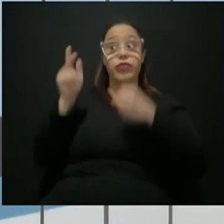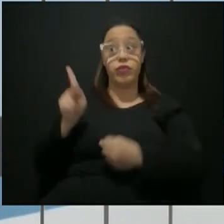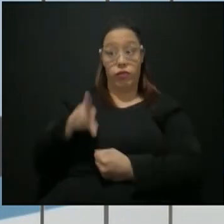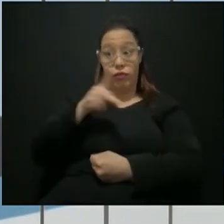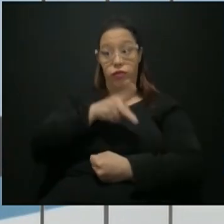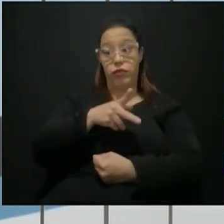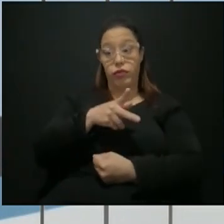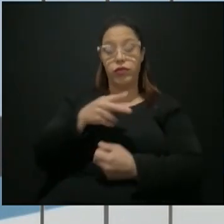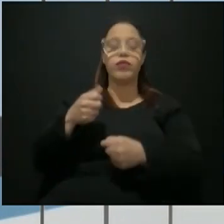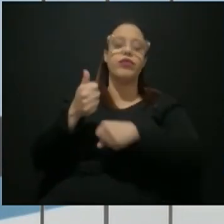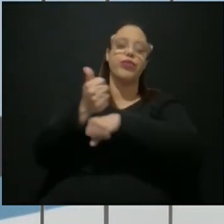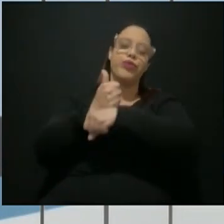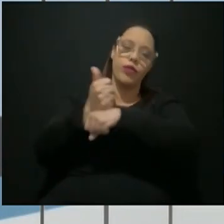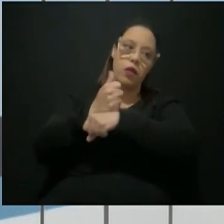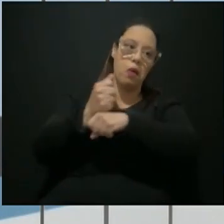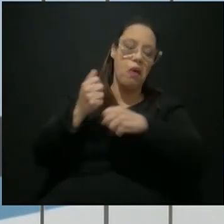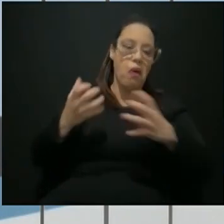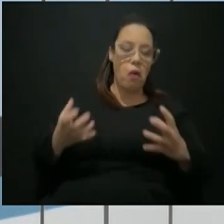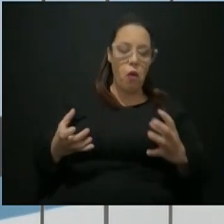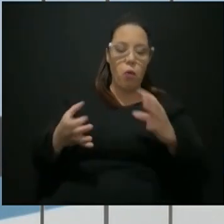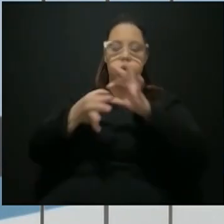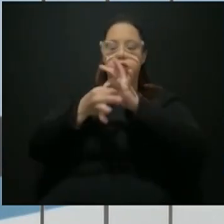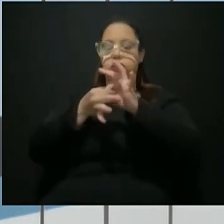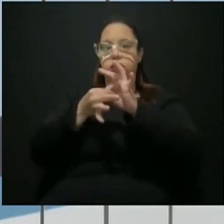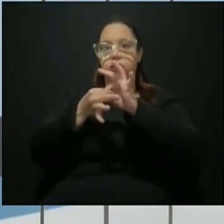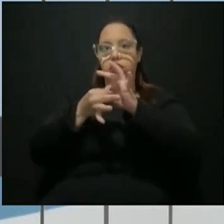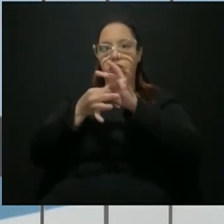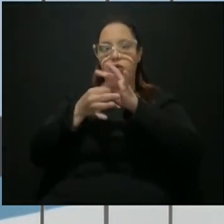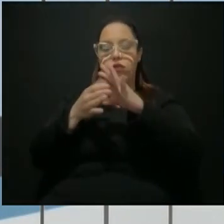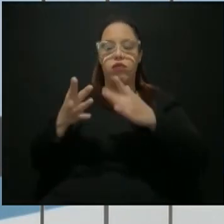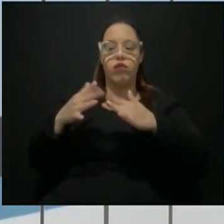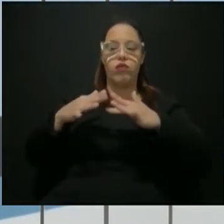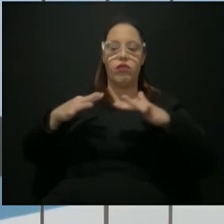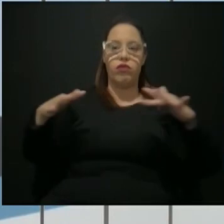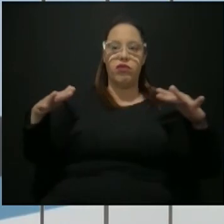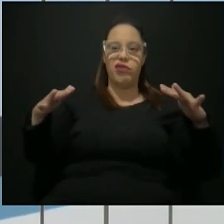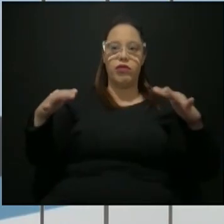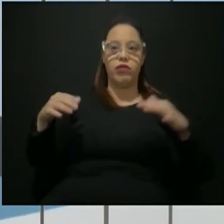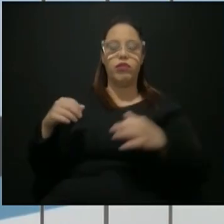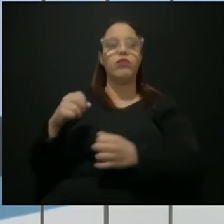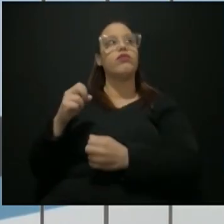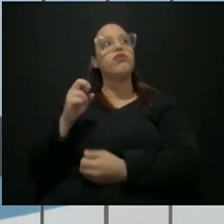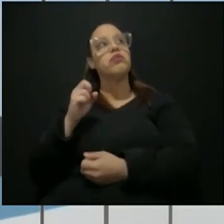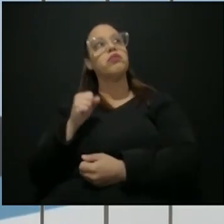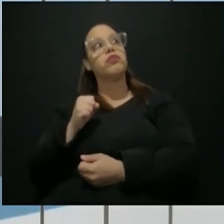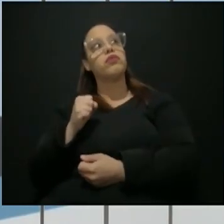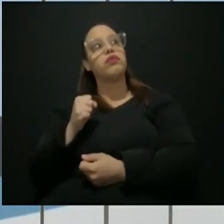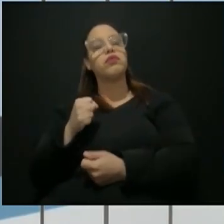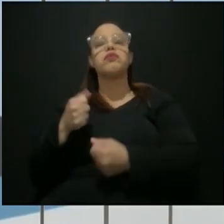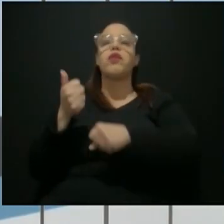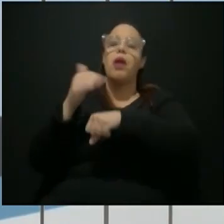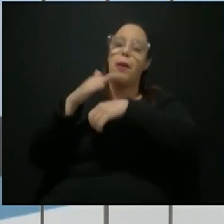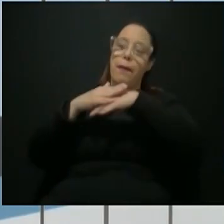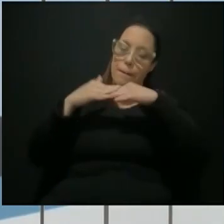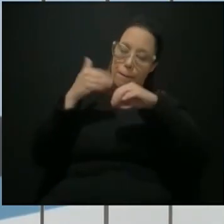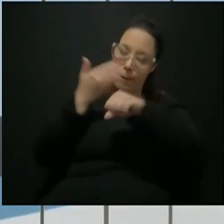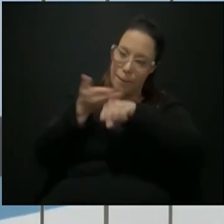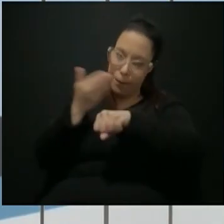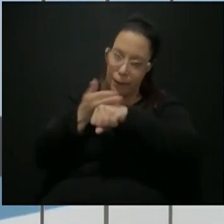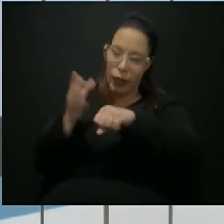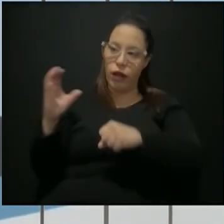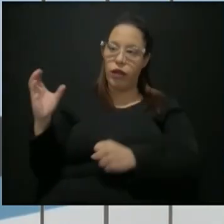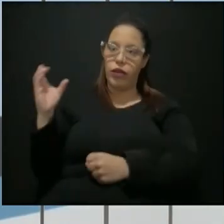que incorporar, né, um repertório conceitual, prático, científico, para poder lidar com o processo